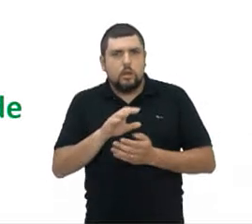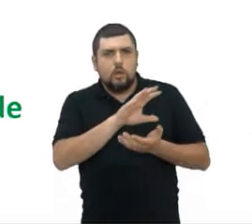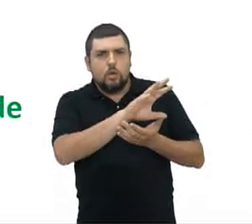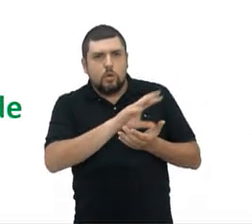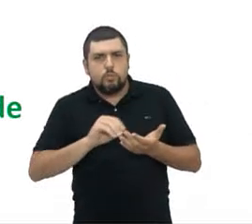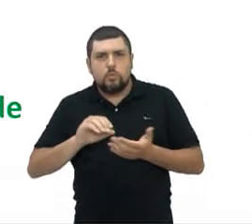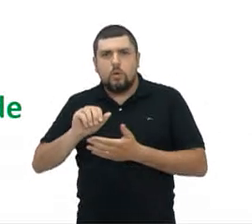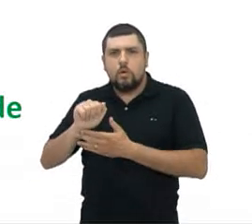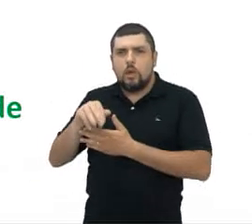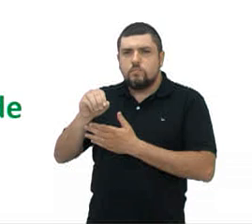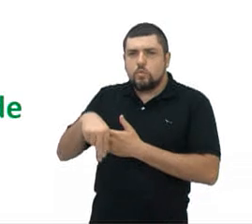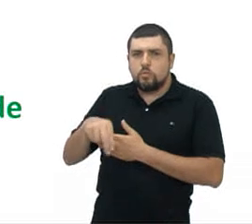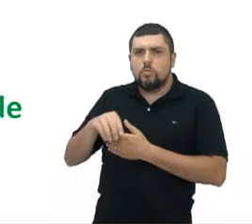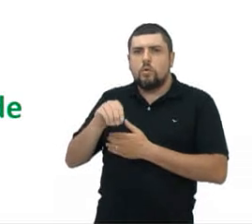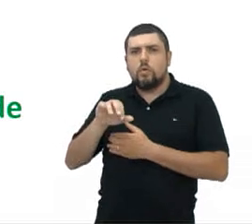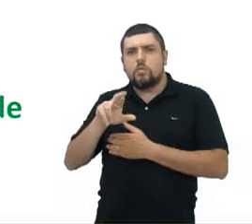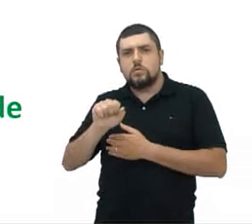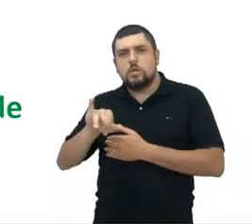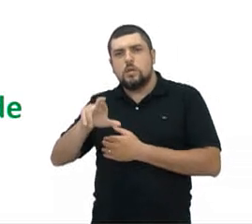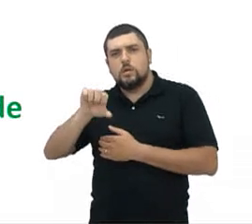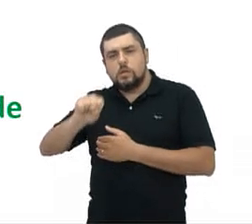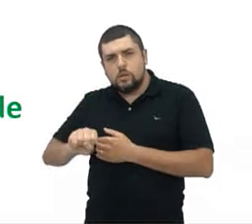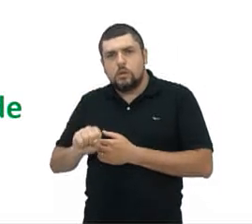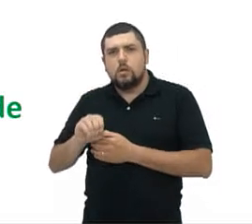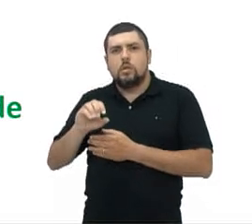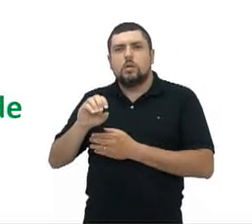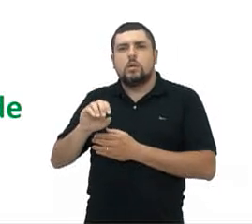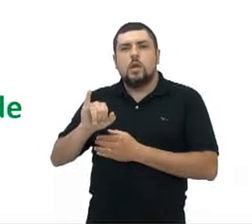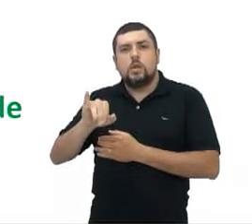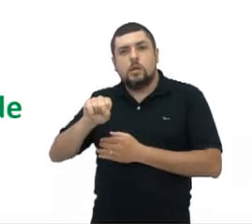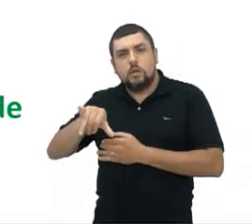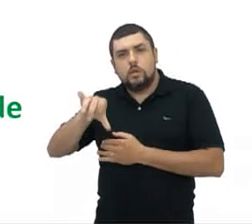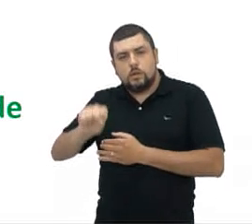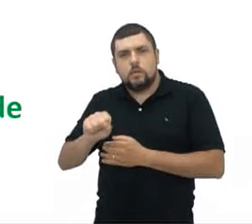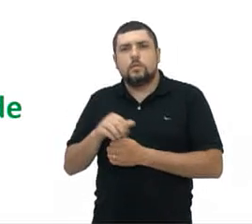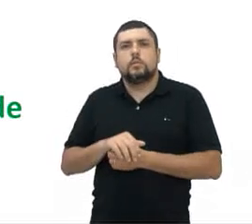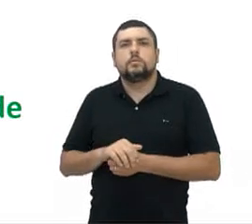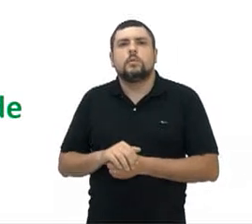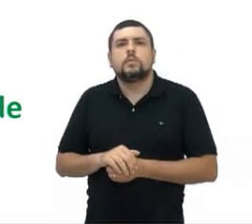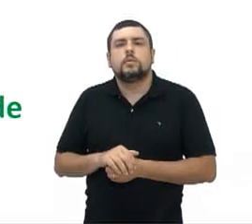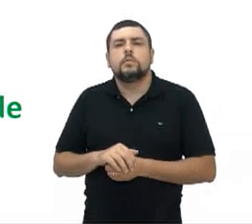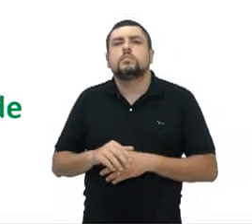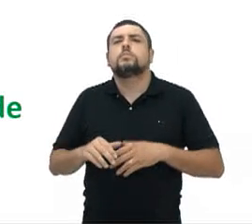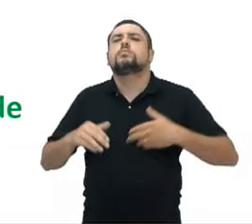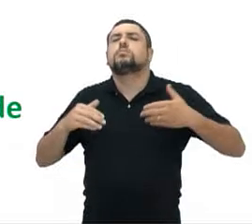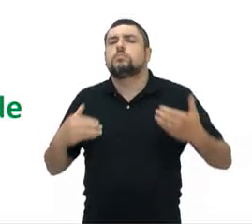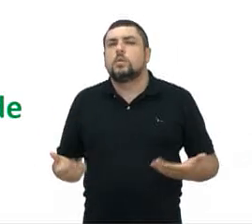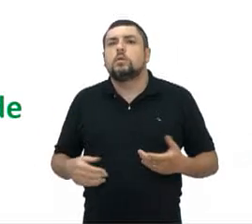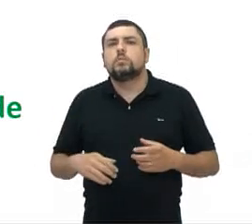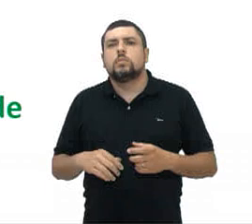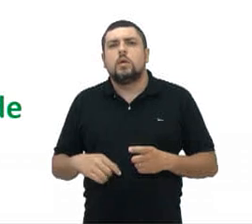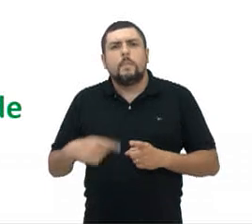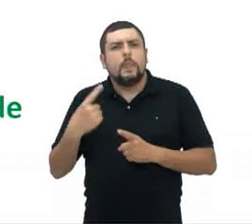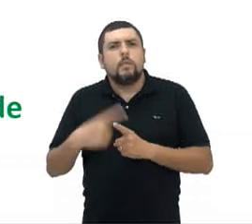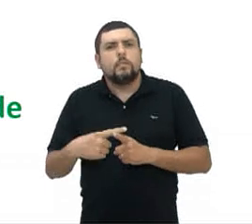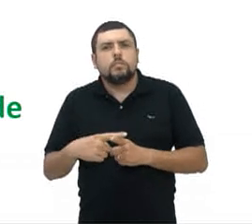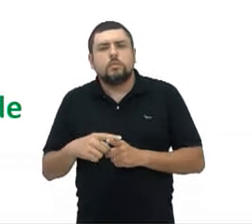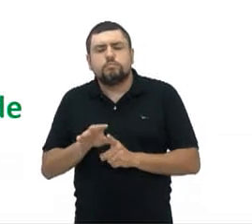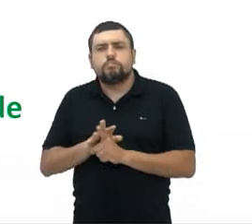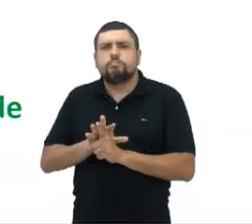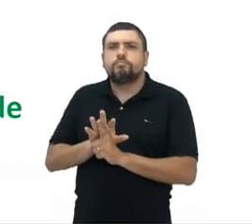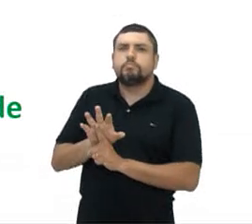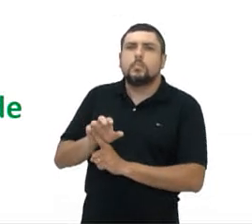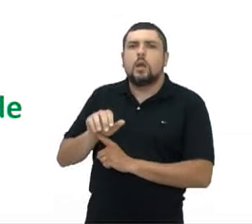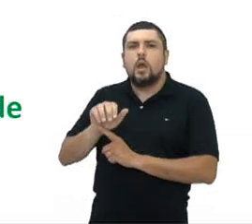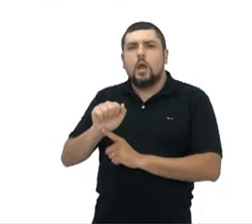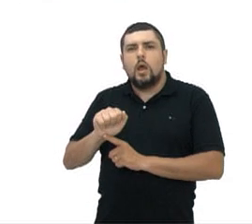Osíris, Horus, Ísis, né? Por causa da forte presença. Por que que Apedemeque era muito cultuado pelos cuxitas,